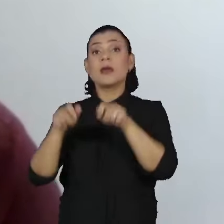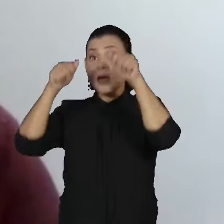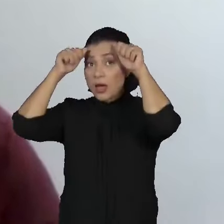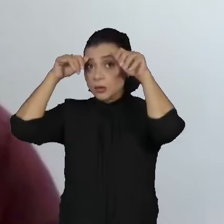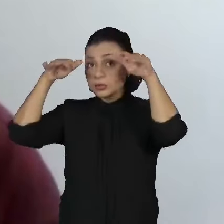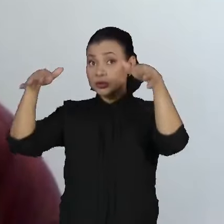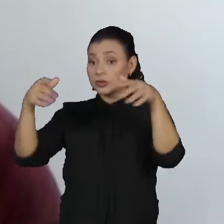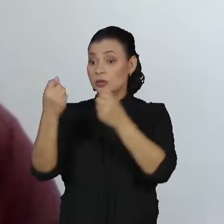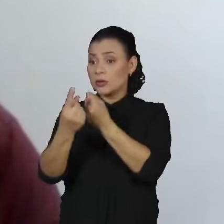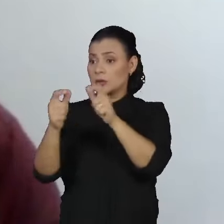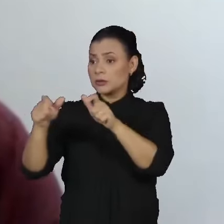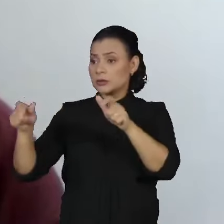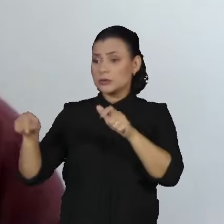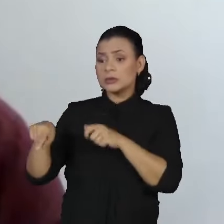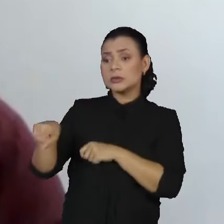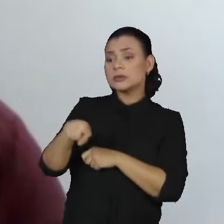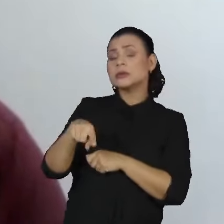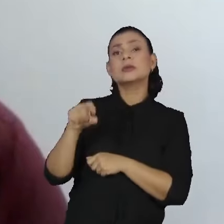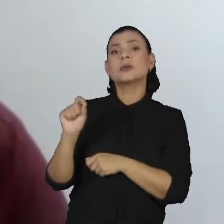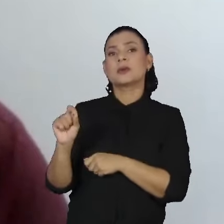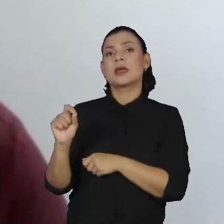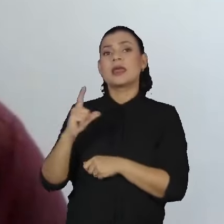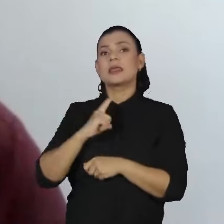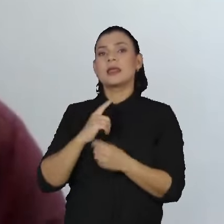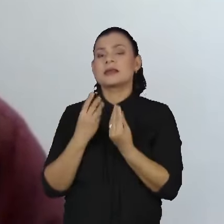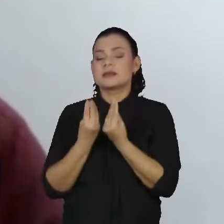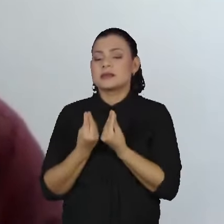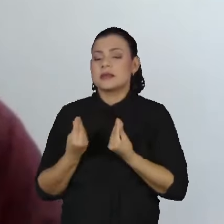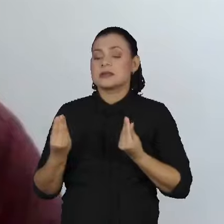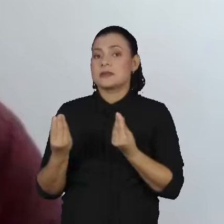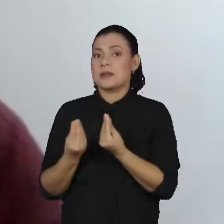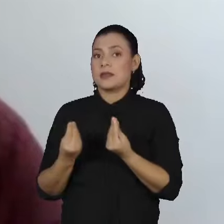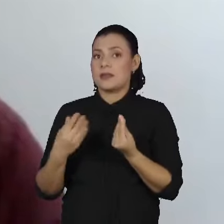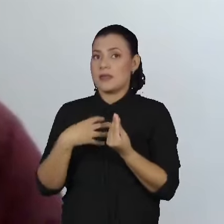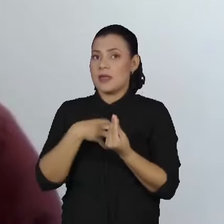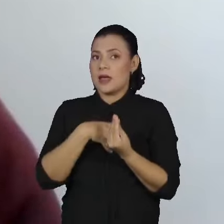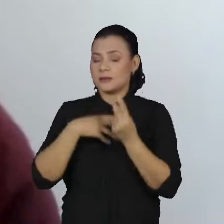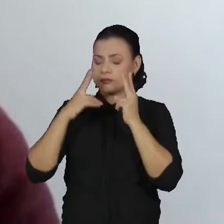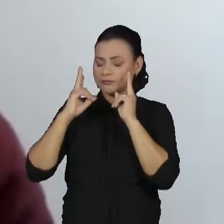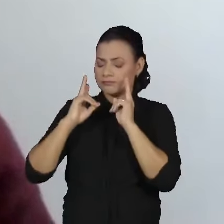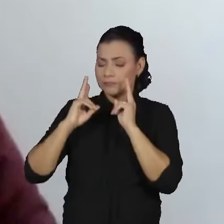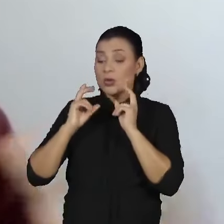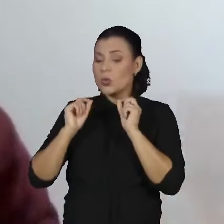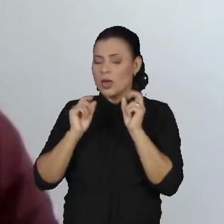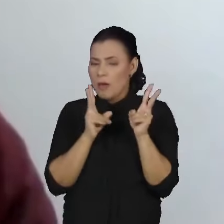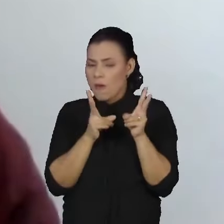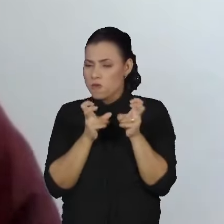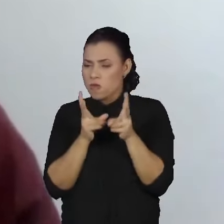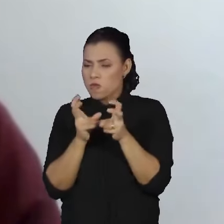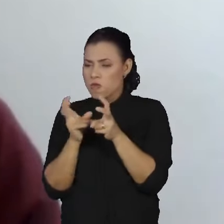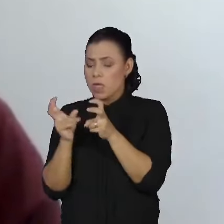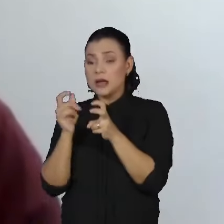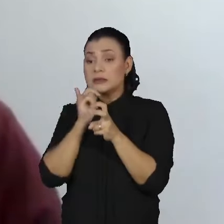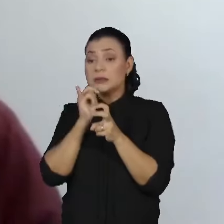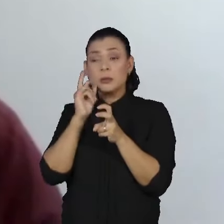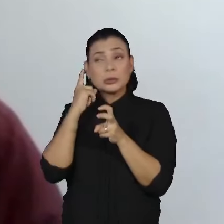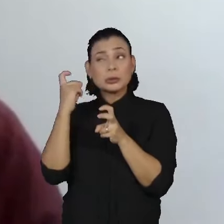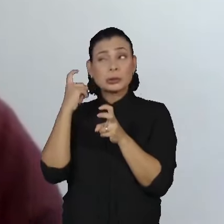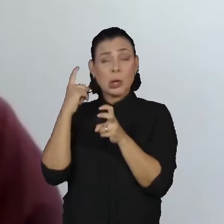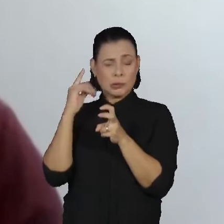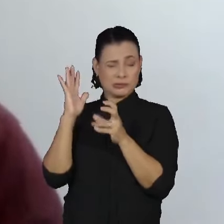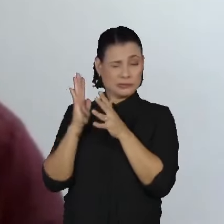por exemplo, tenham uma hipersensibilidade em relação a algum sentido. Então, em questões de som, em questão